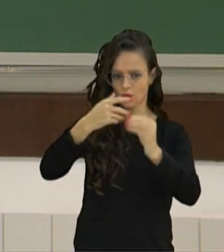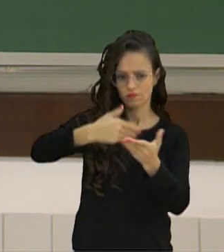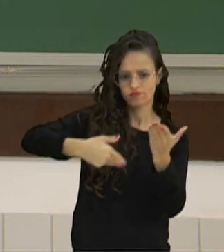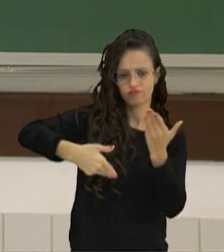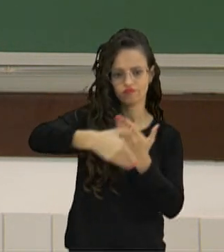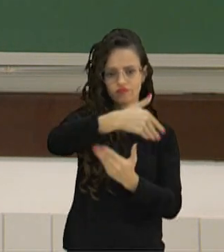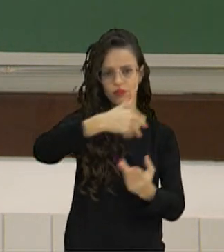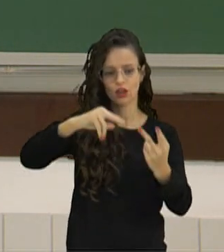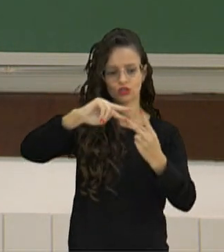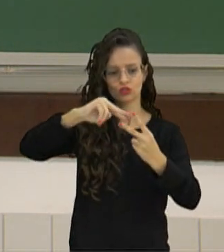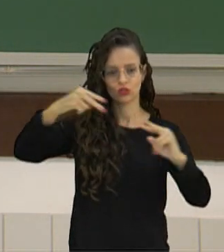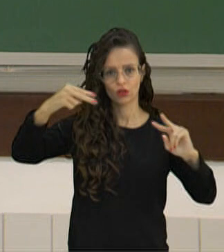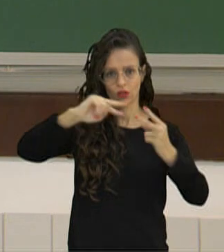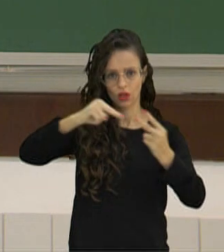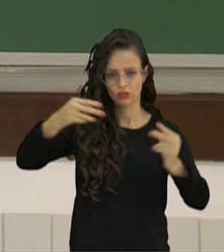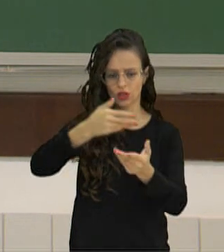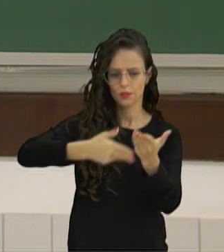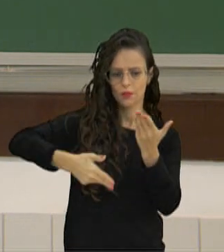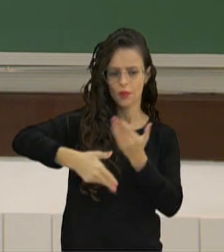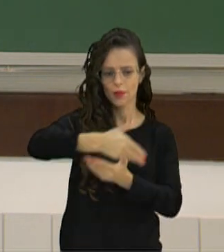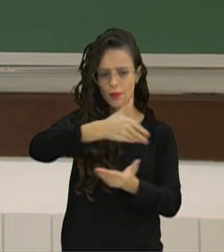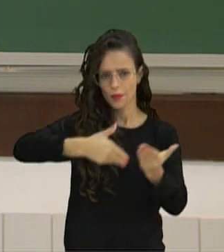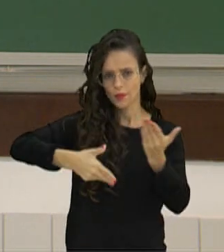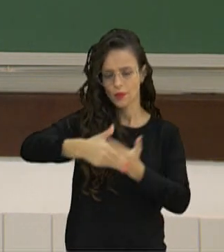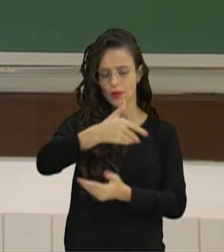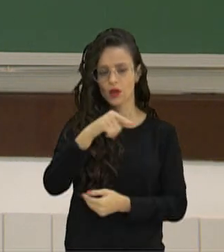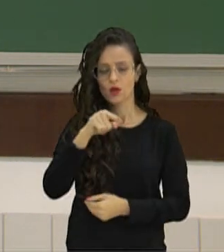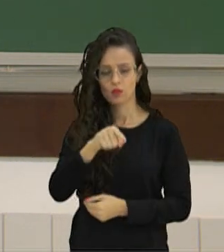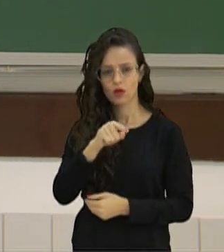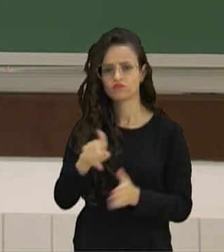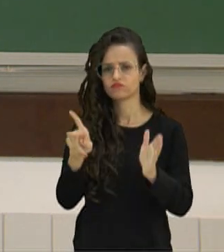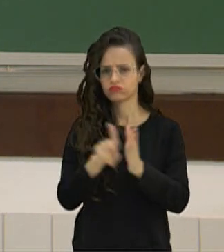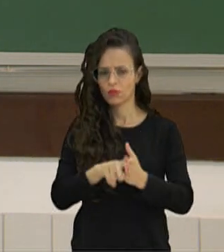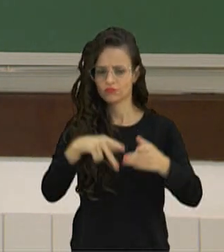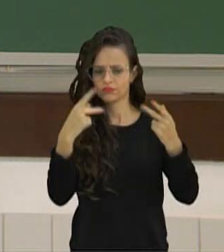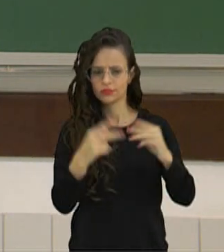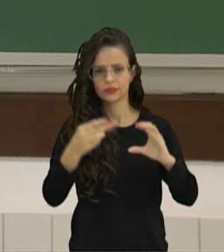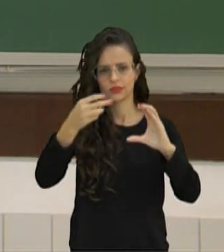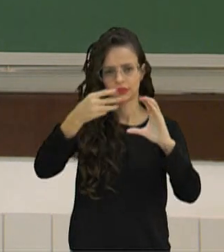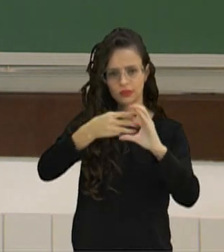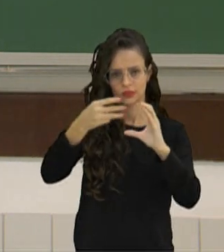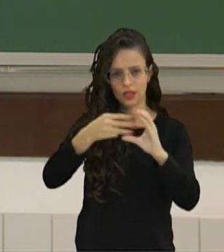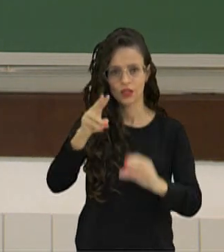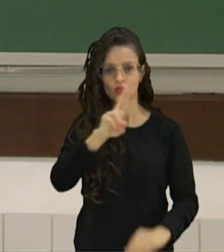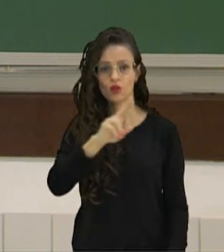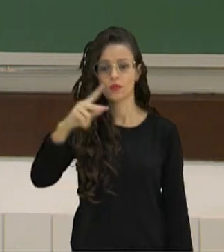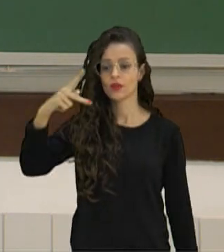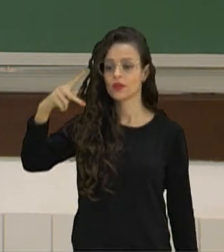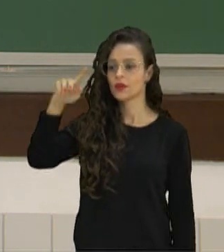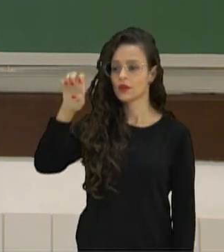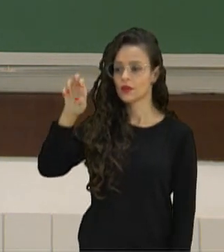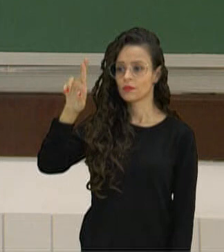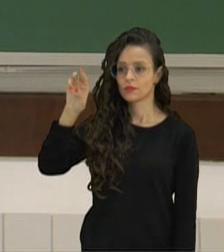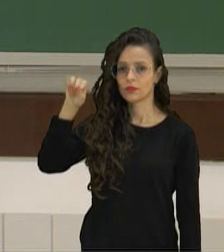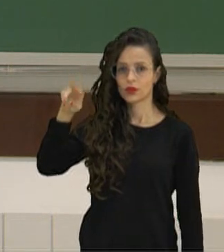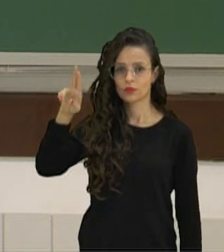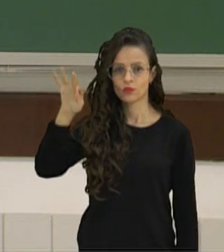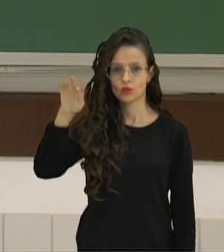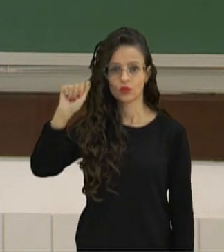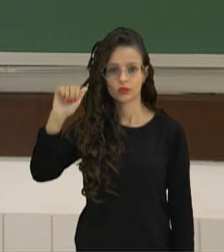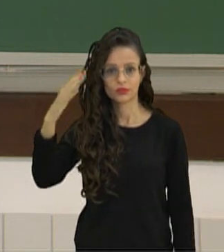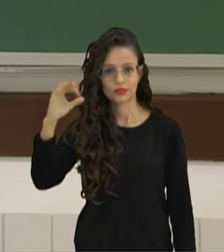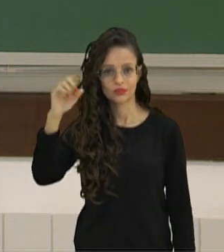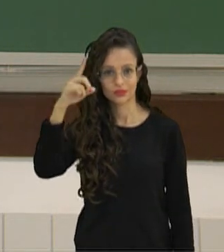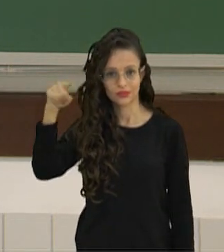espermatozoide. Essa troca, num processo fisiológico chamado de permutação,